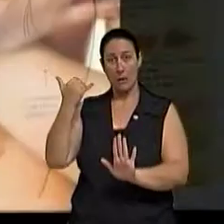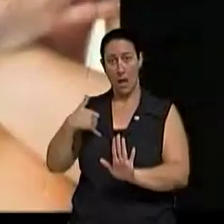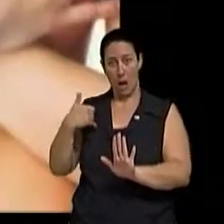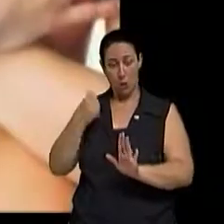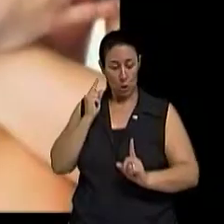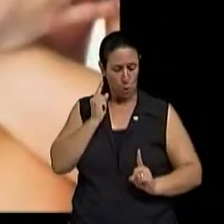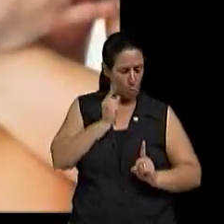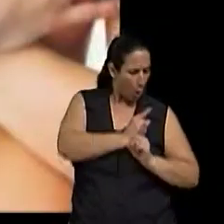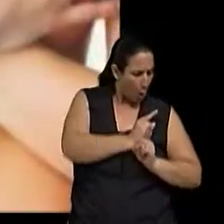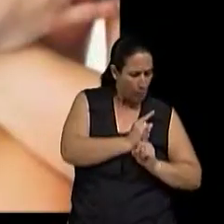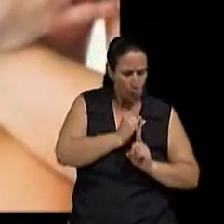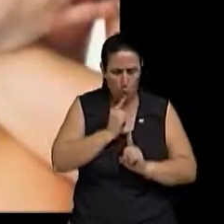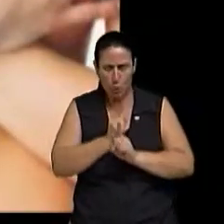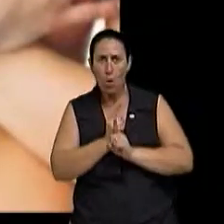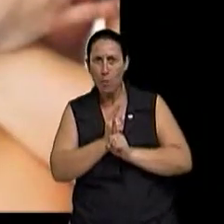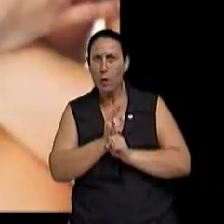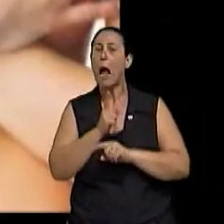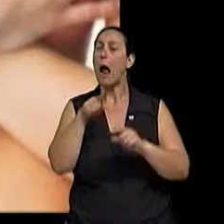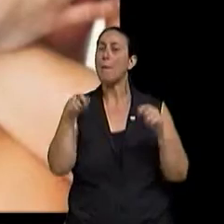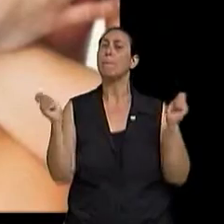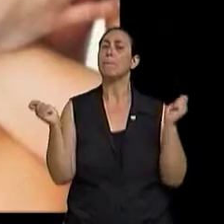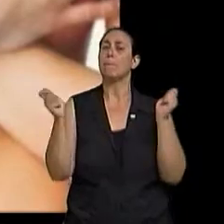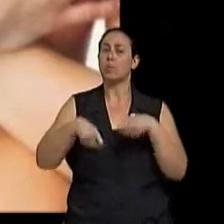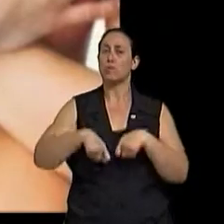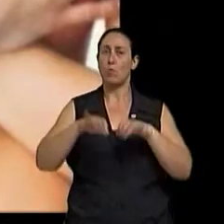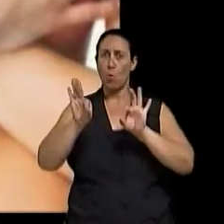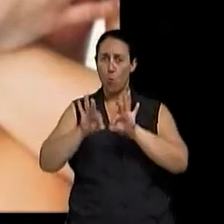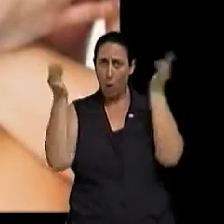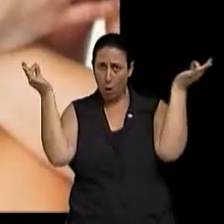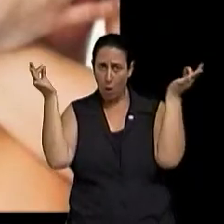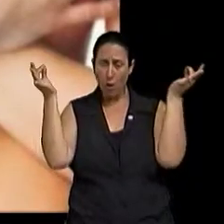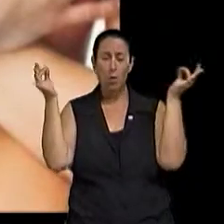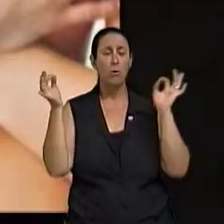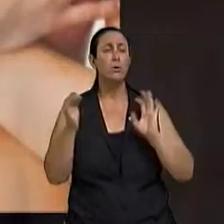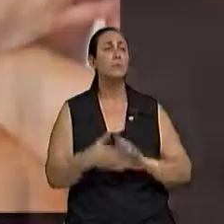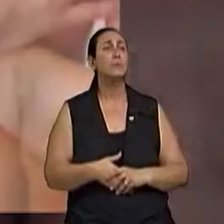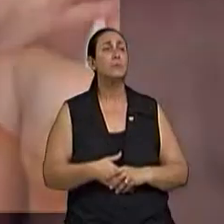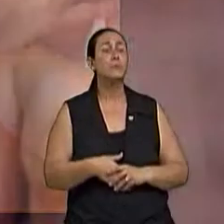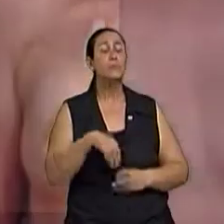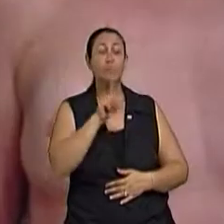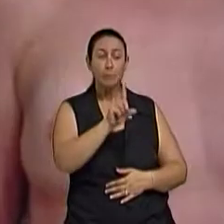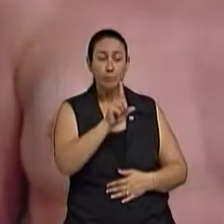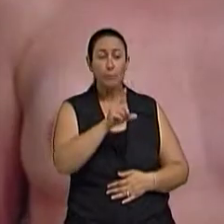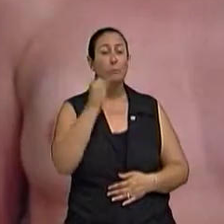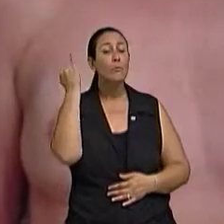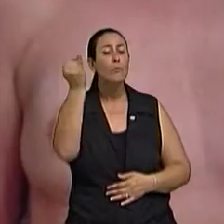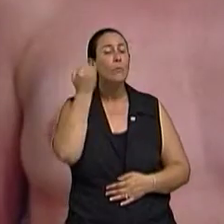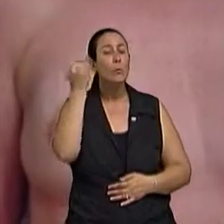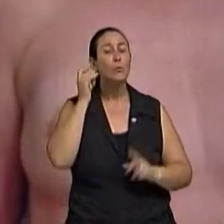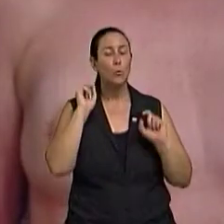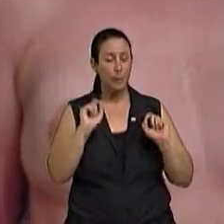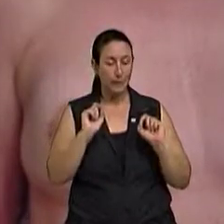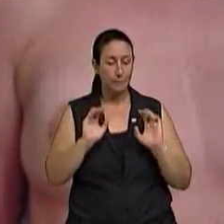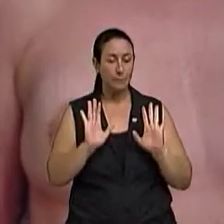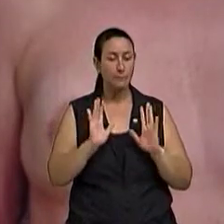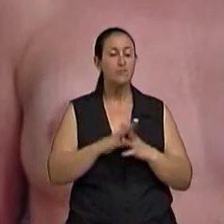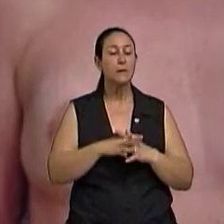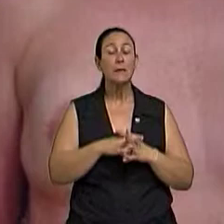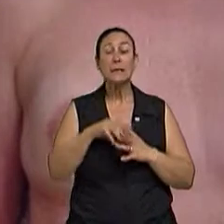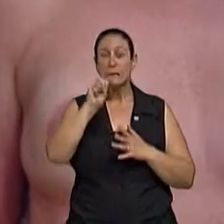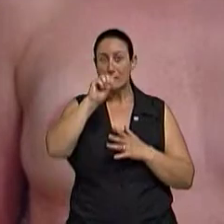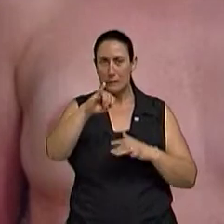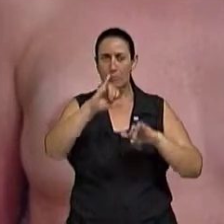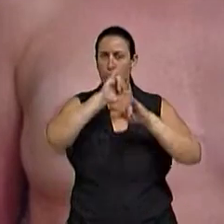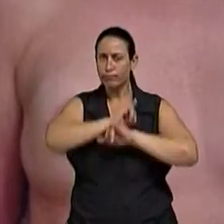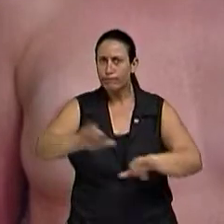a possibilidade de cura é enorme. É isso? O mais importante, assim, ó, esses espaços são de divulgação e